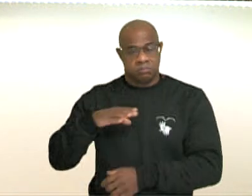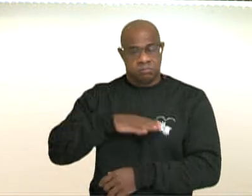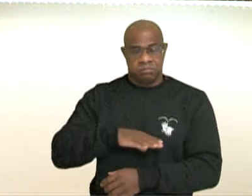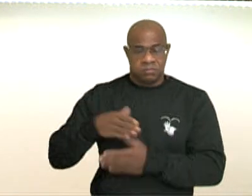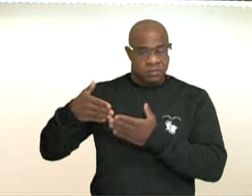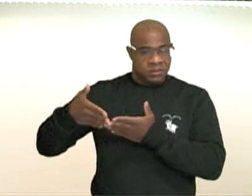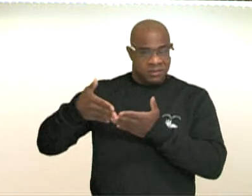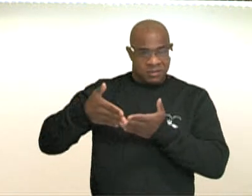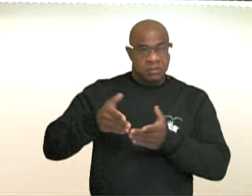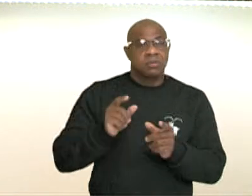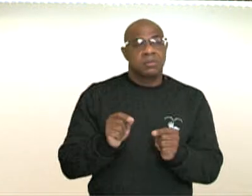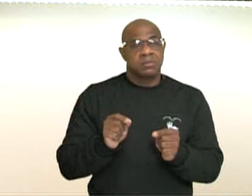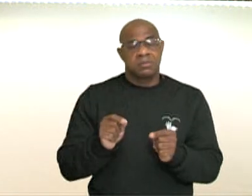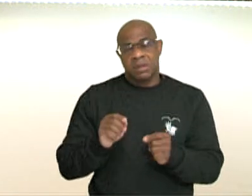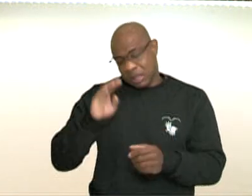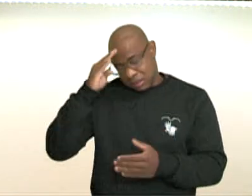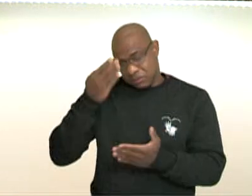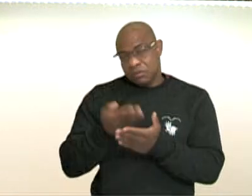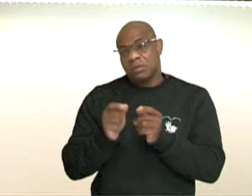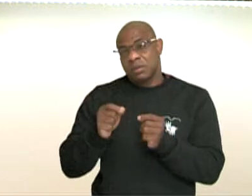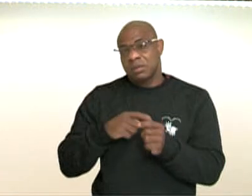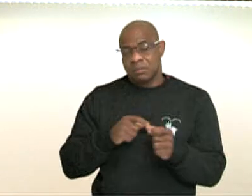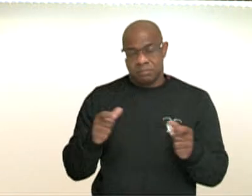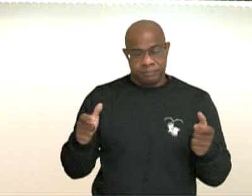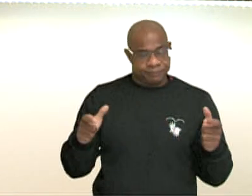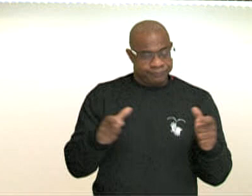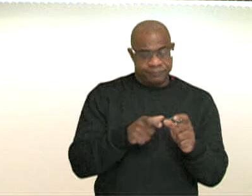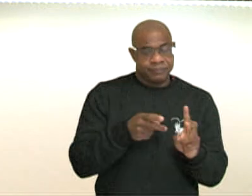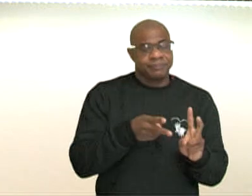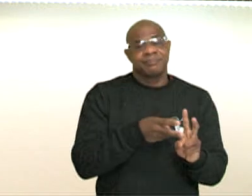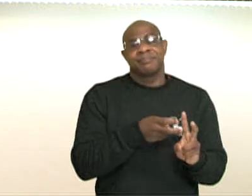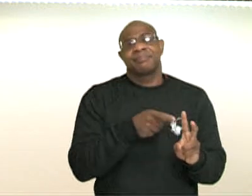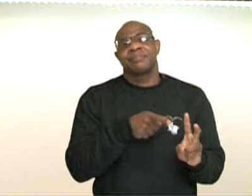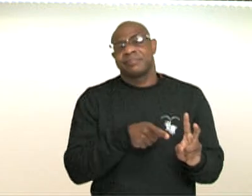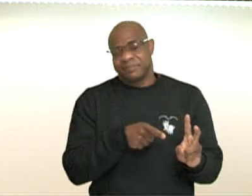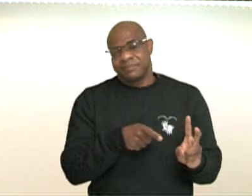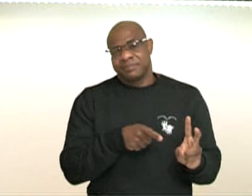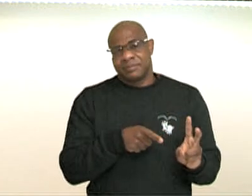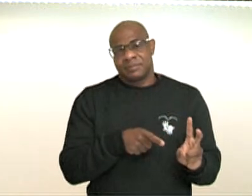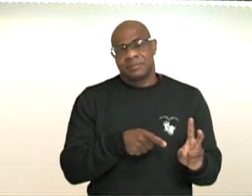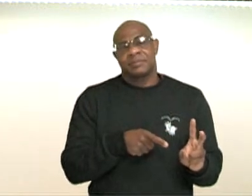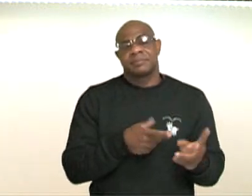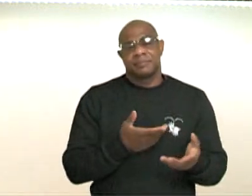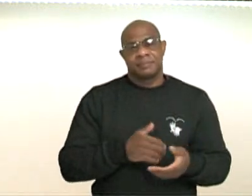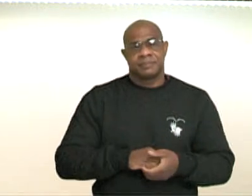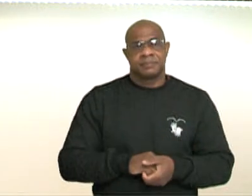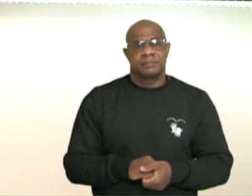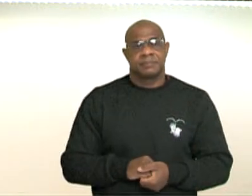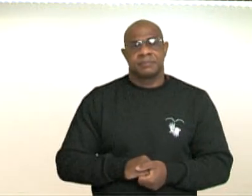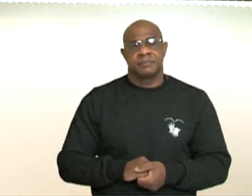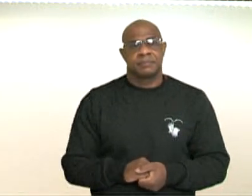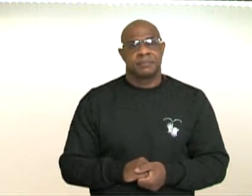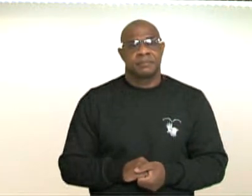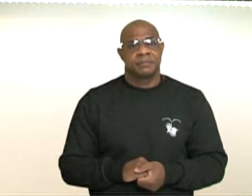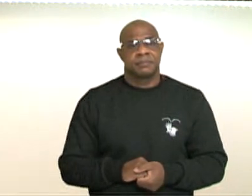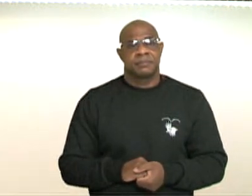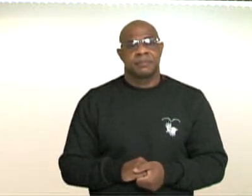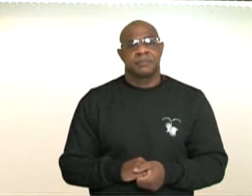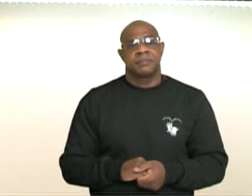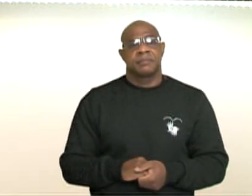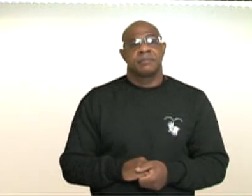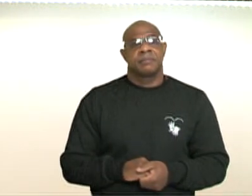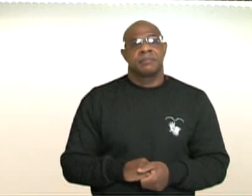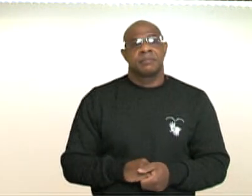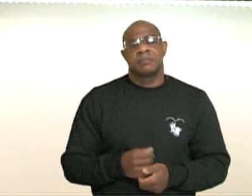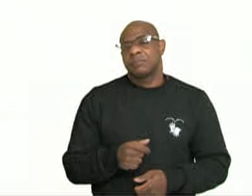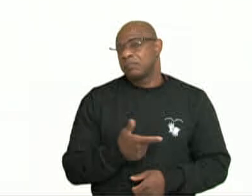nessa diminuição do que entendemos como população indígena do território atual do Brasil. Não havia